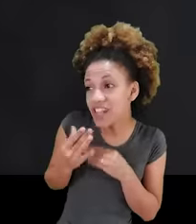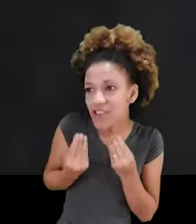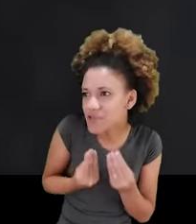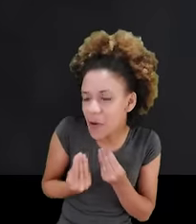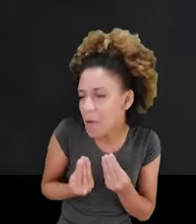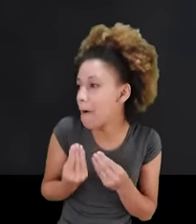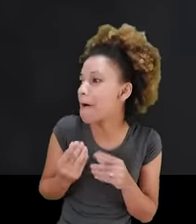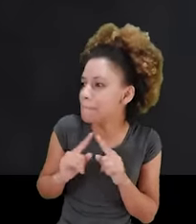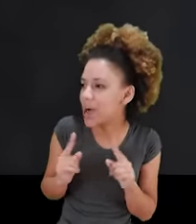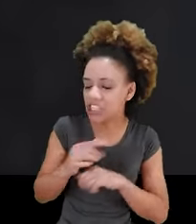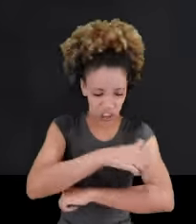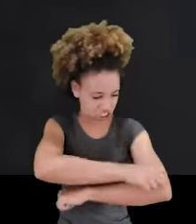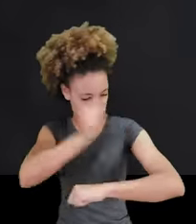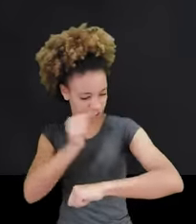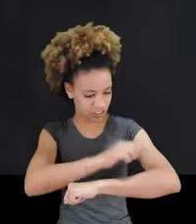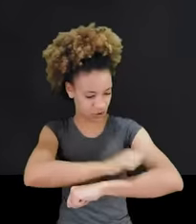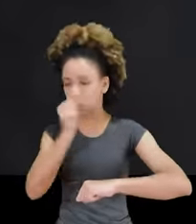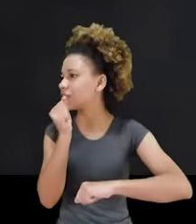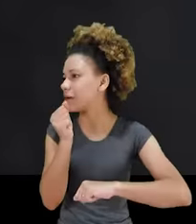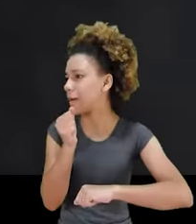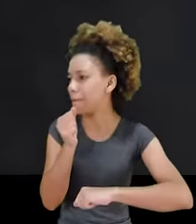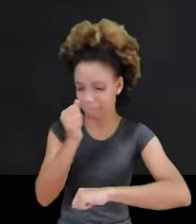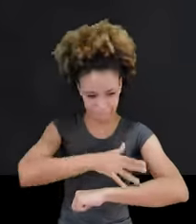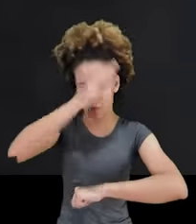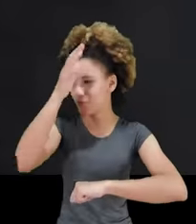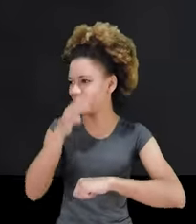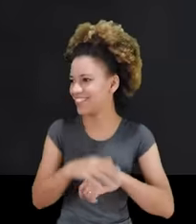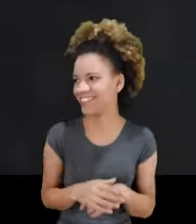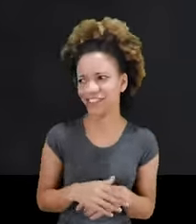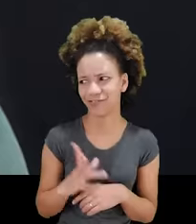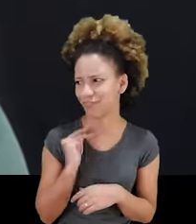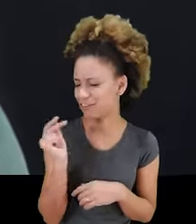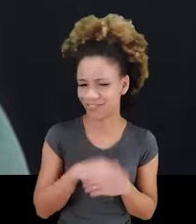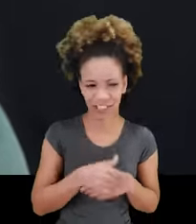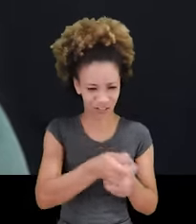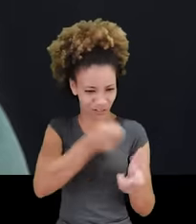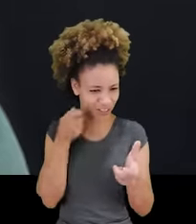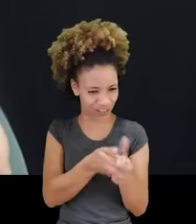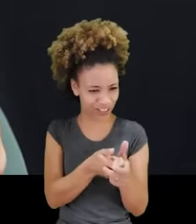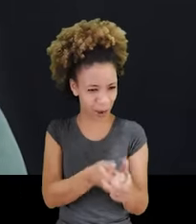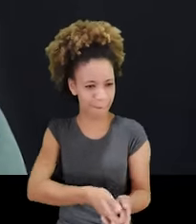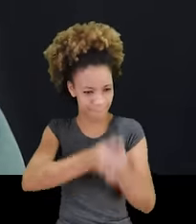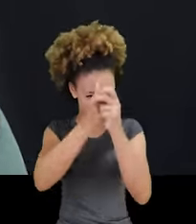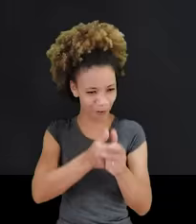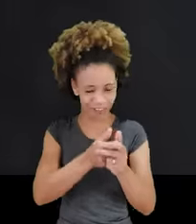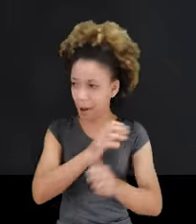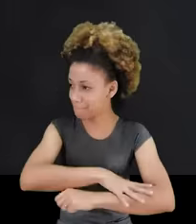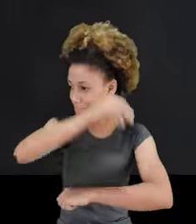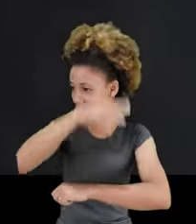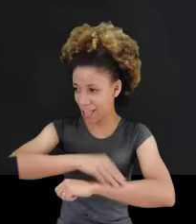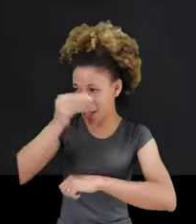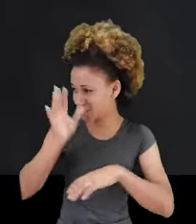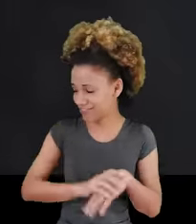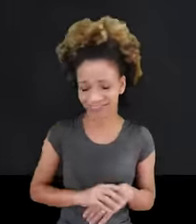que mecanismo. Sim. E mataram o pelo. Ai, gente. Eu não